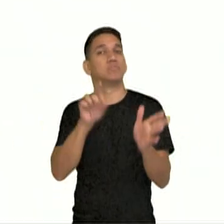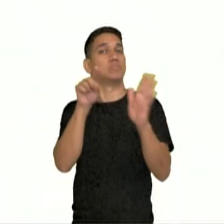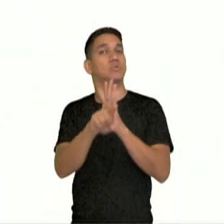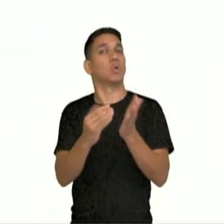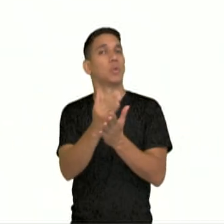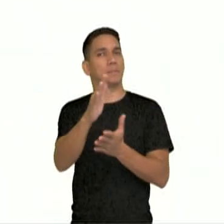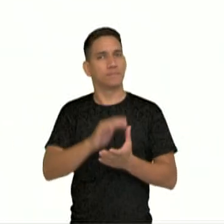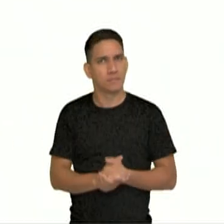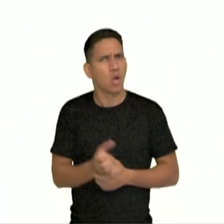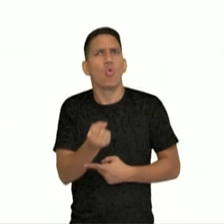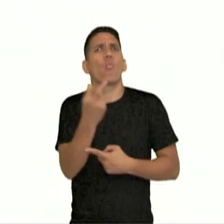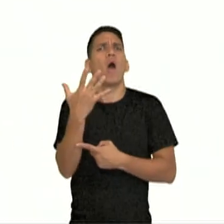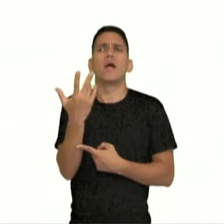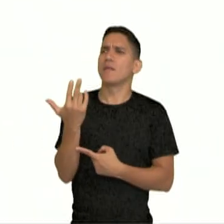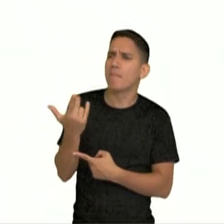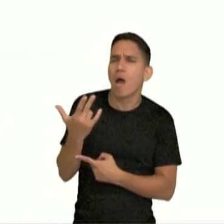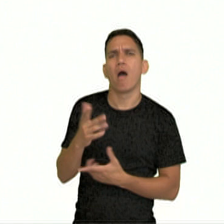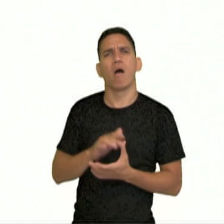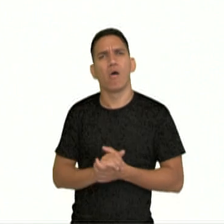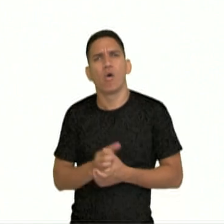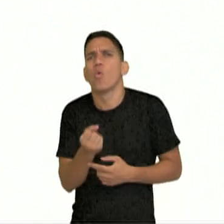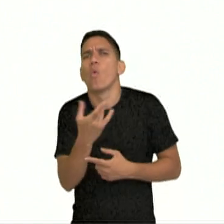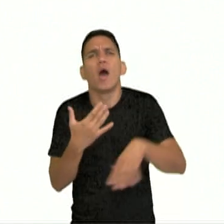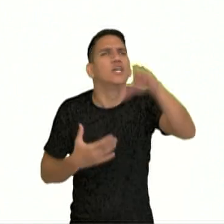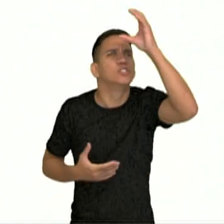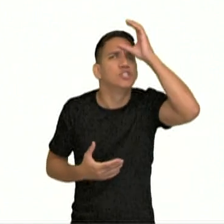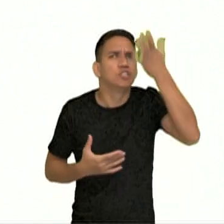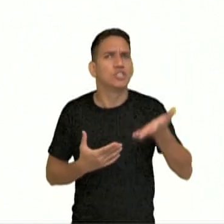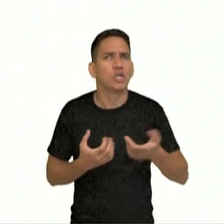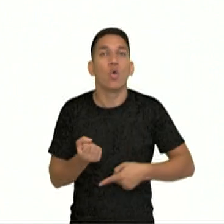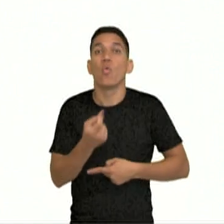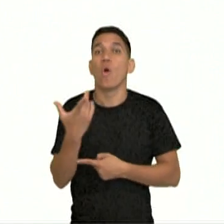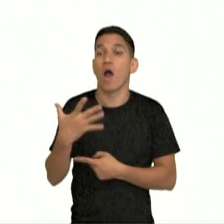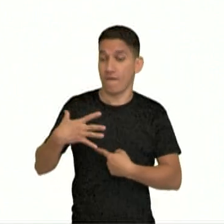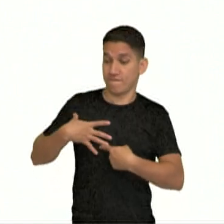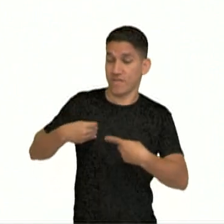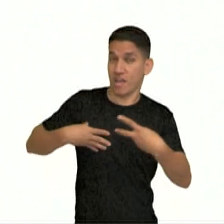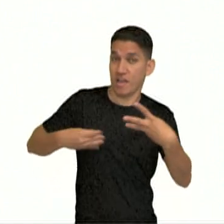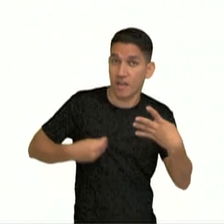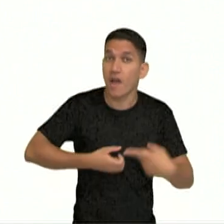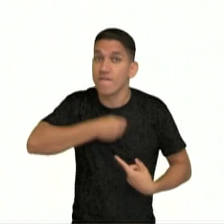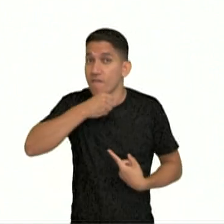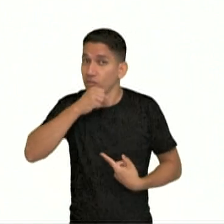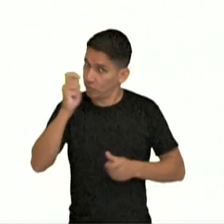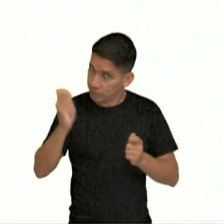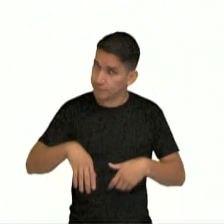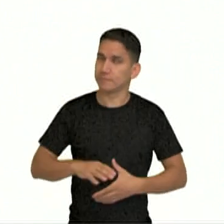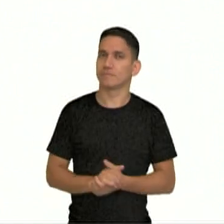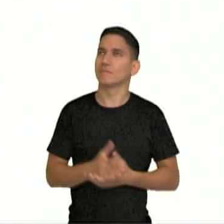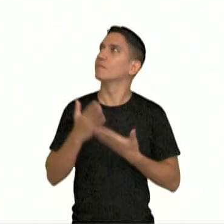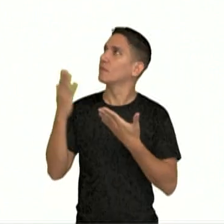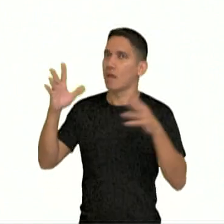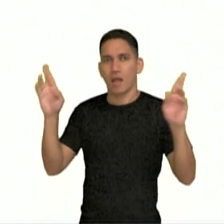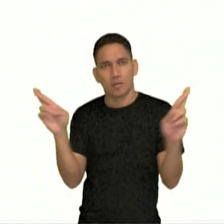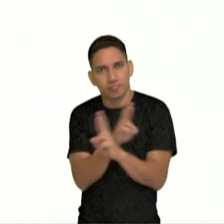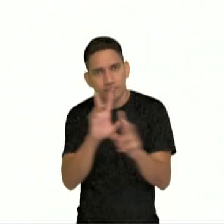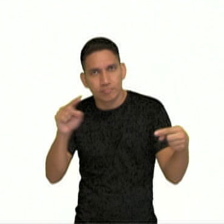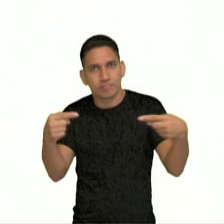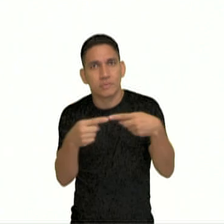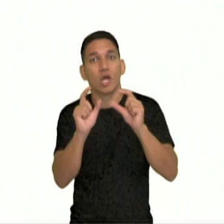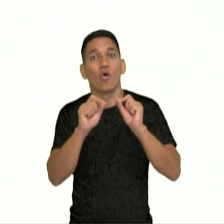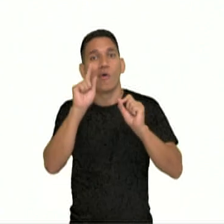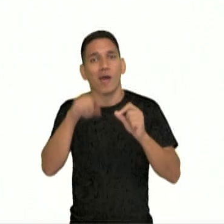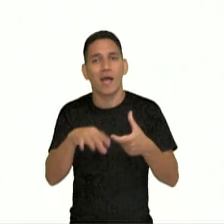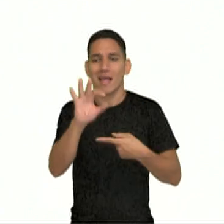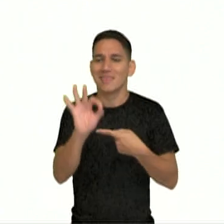quantos irmãos eu tenho? Quantos tios para entender quantos filhos os meus avós tiveram? Isso está ligado à ideia da taxa